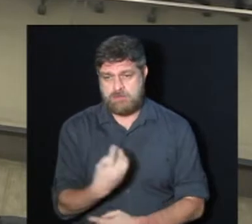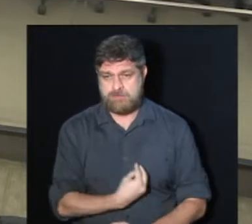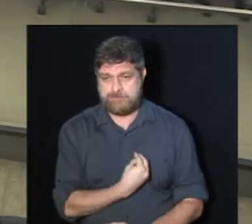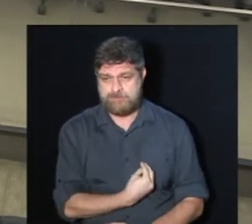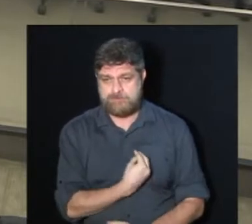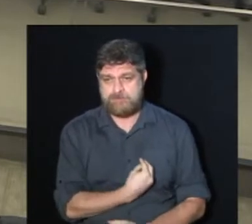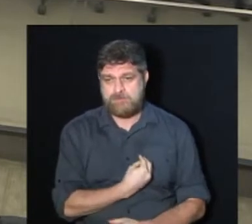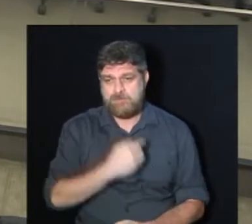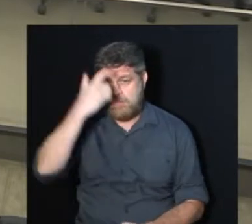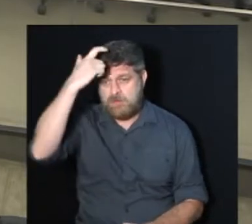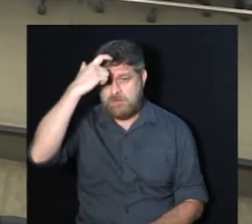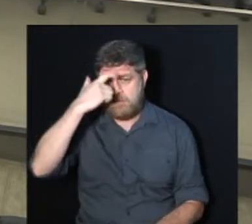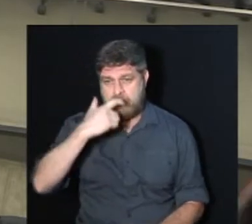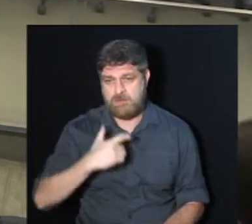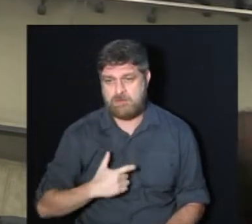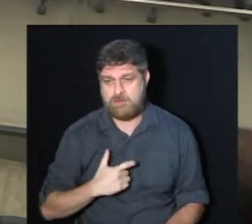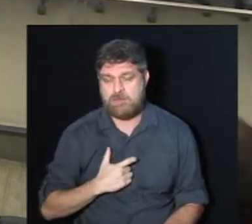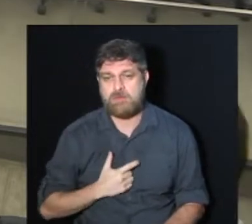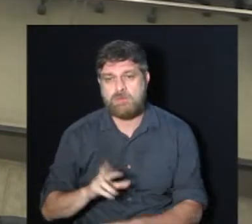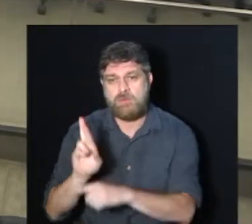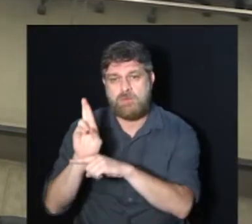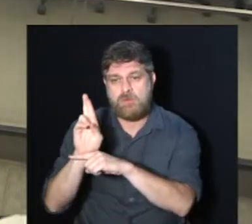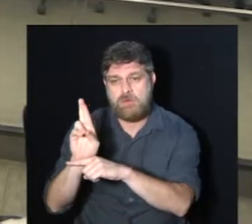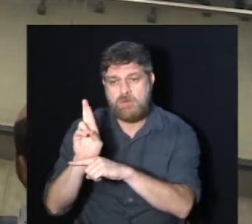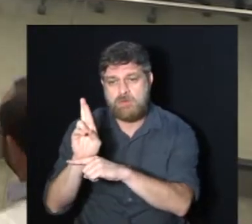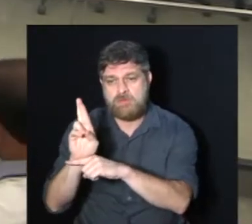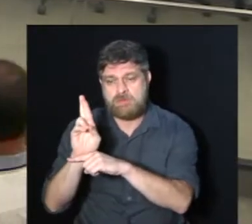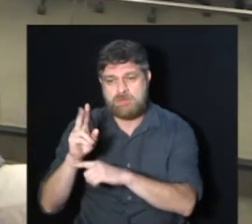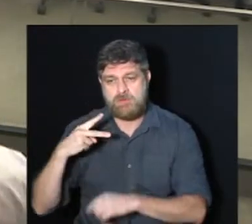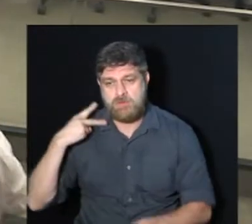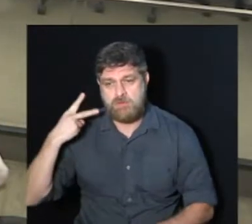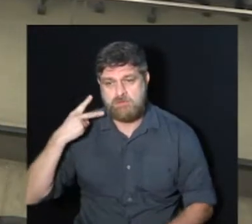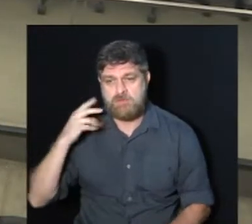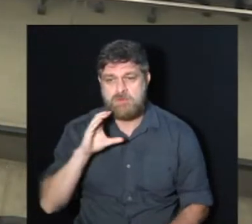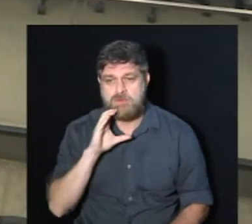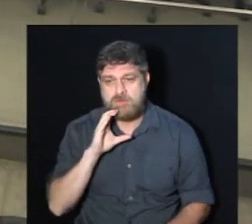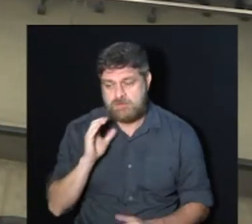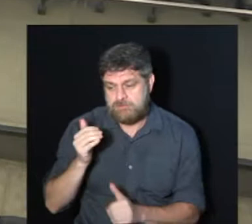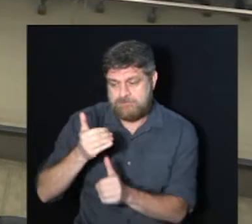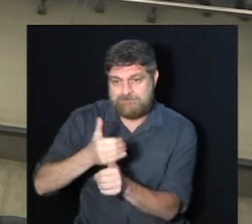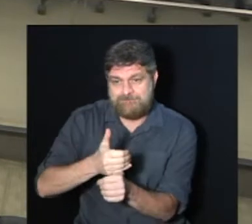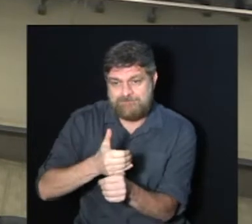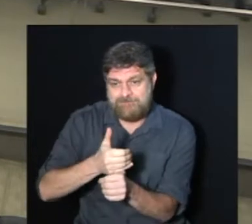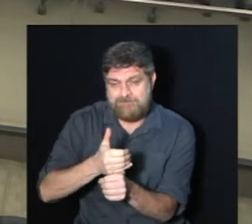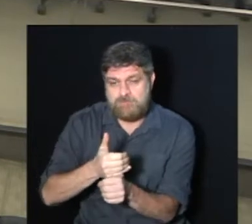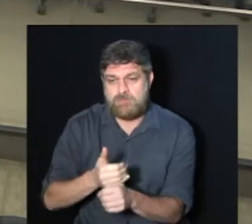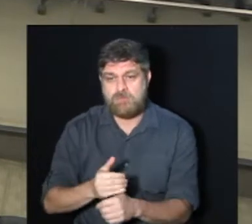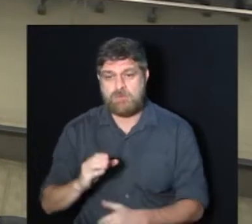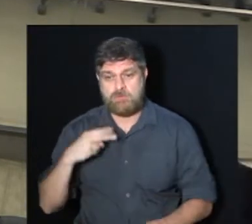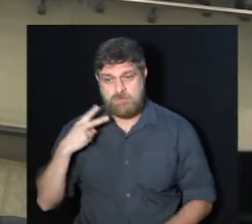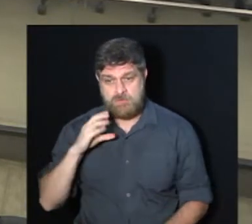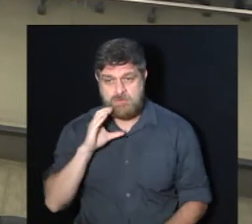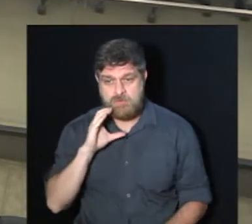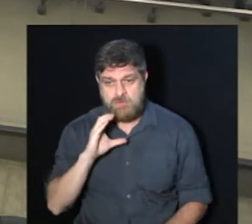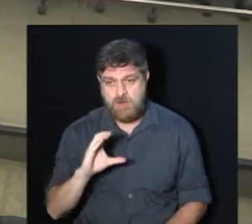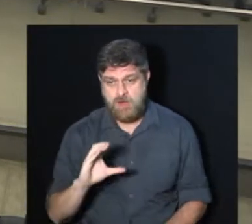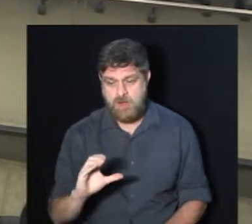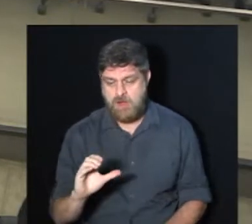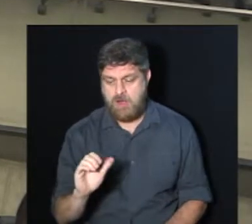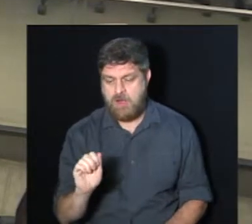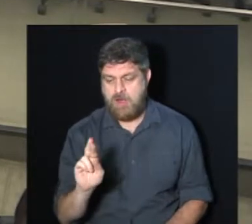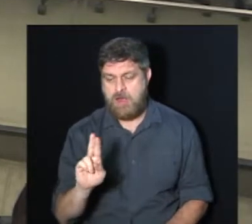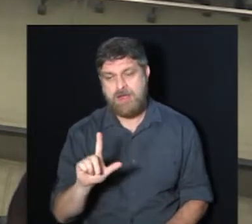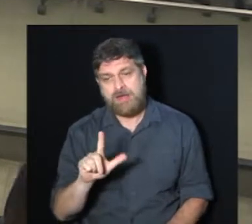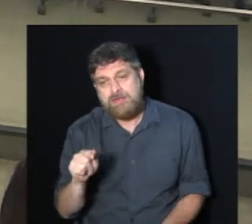estou aqui representando o vereador Carlão do PT, que é responsável por esse